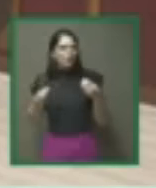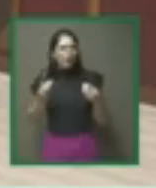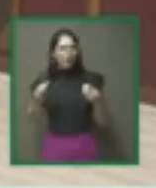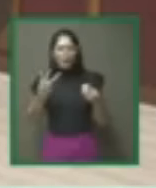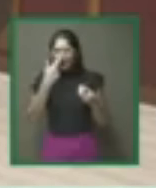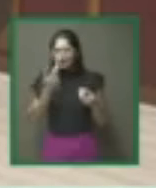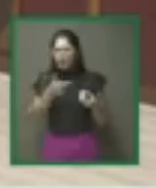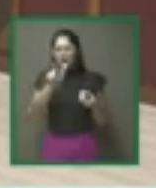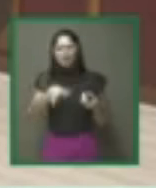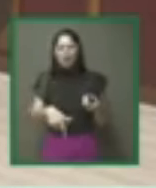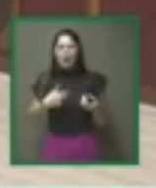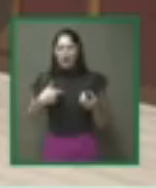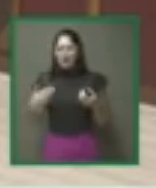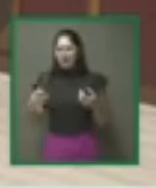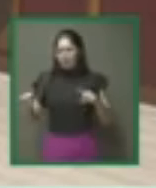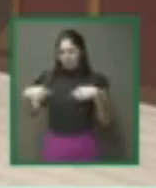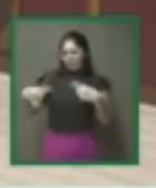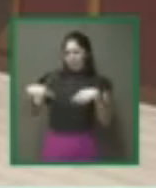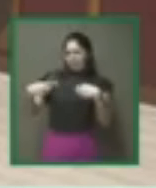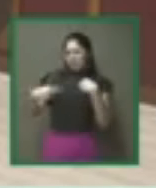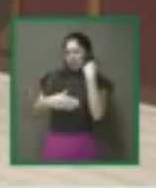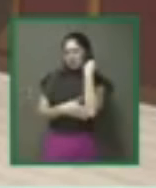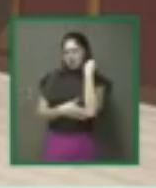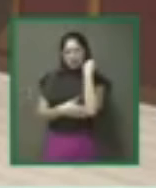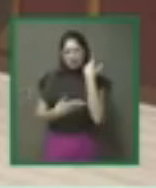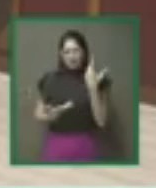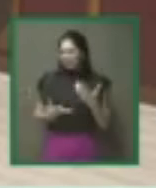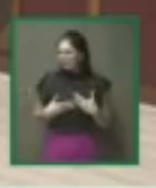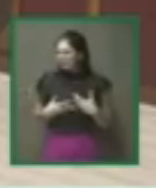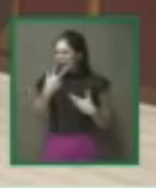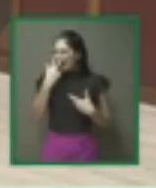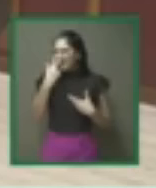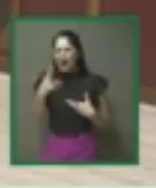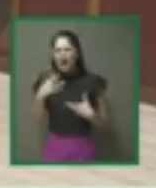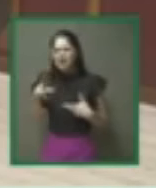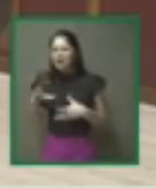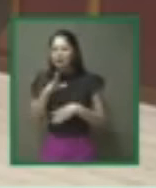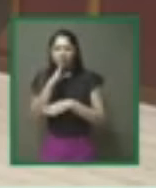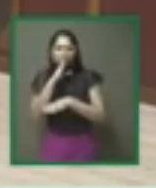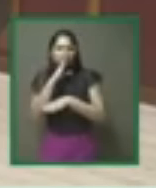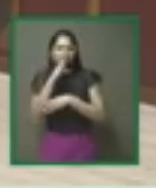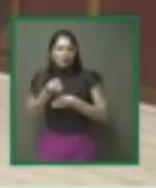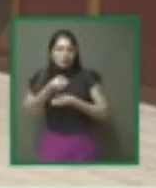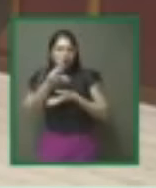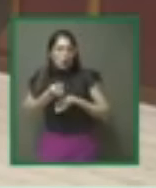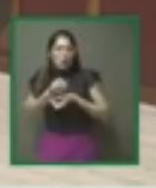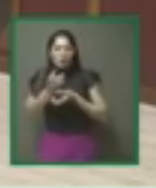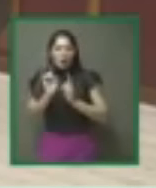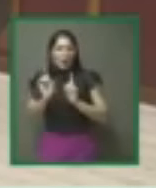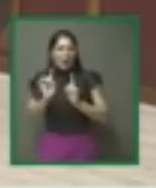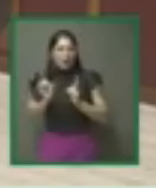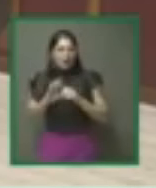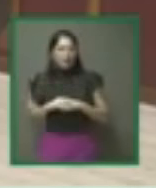fazer ciúme. É, muito me estranha o fato dele omitir esse relacionamento que ele teve com o Helder, porque